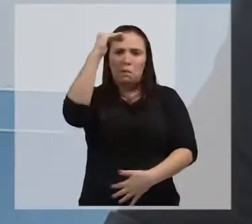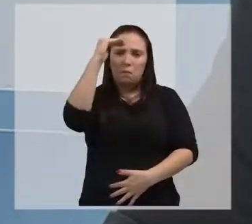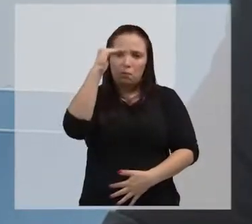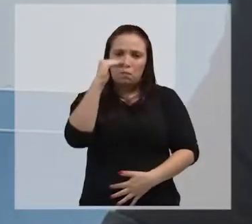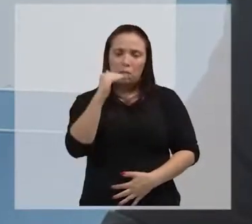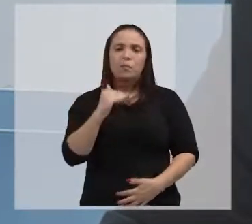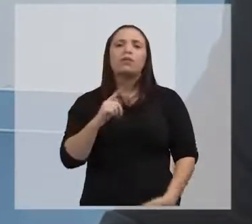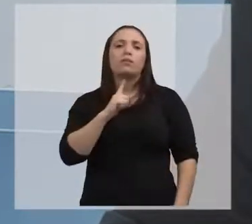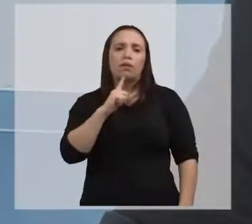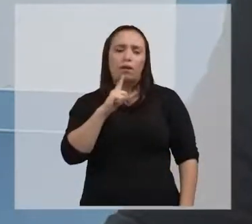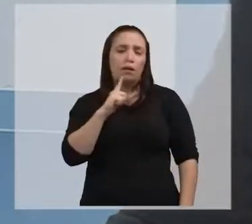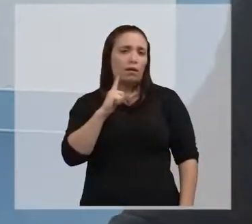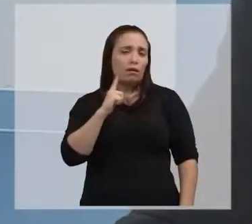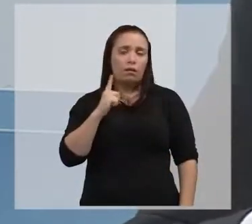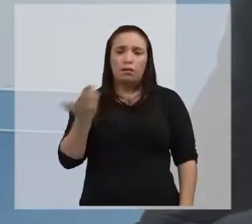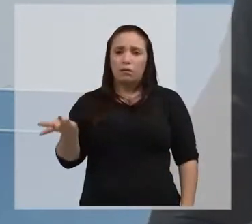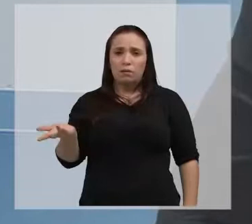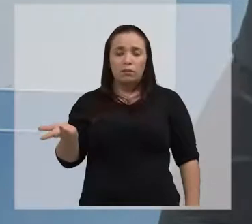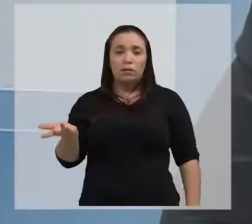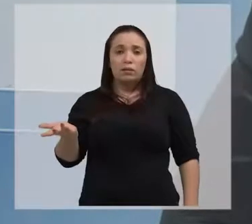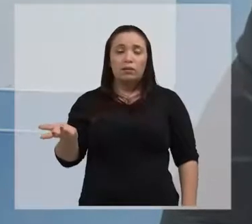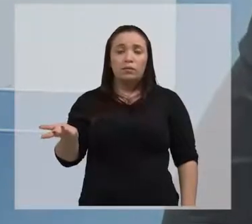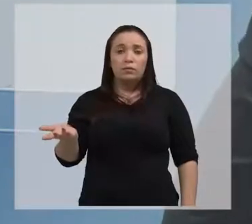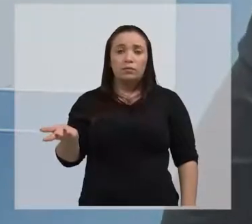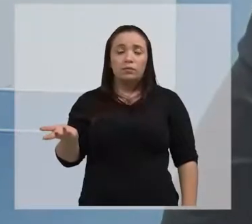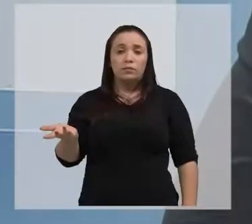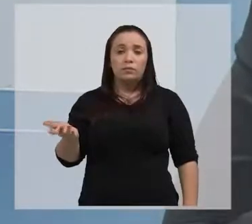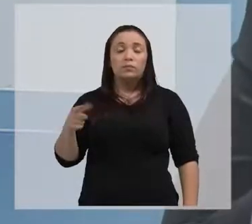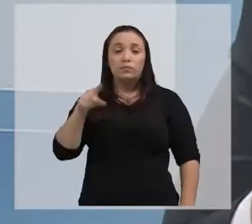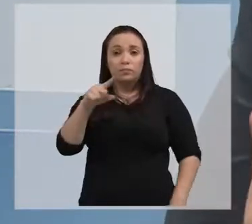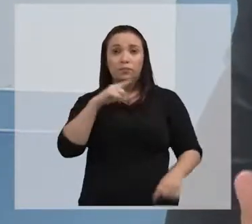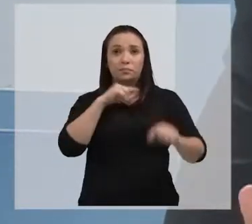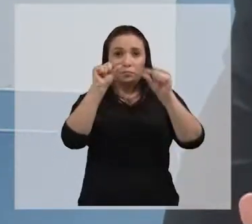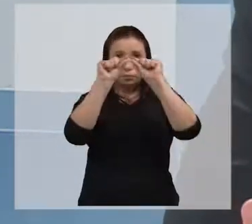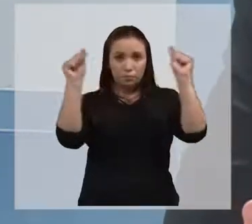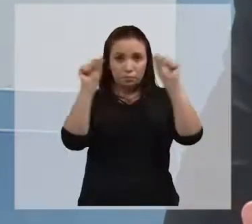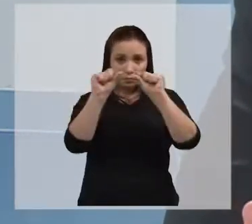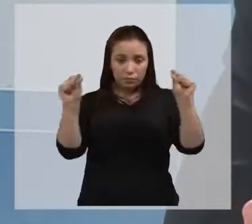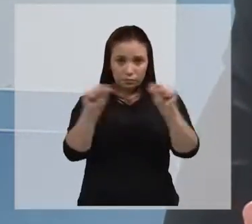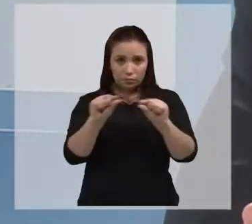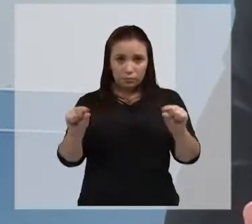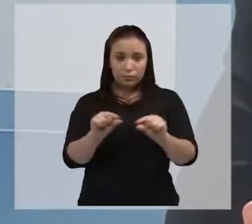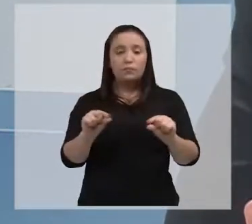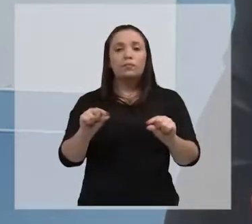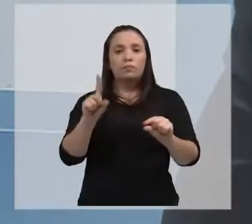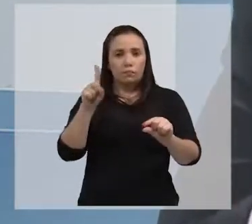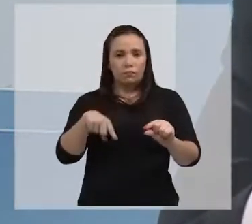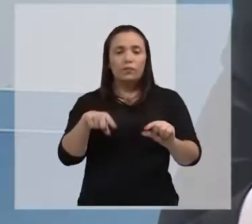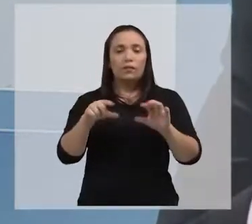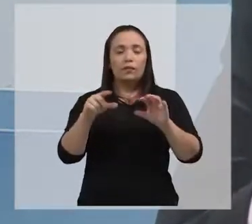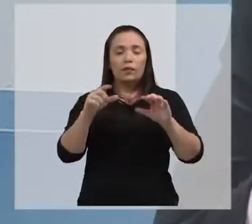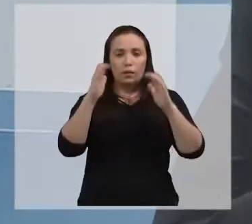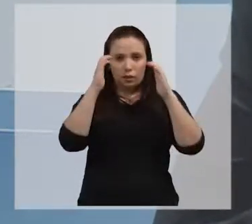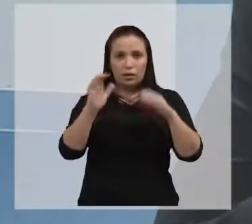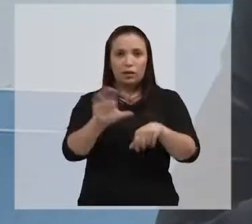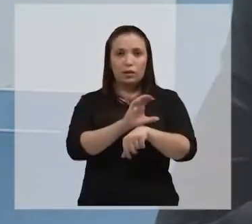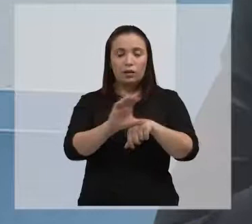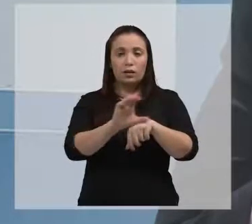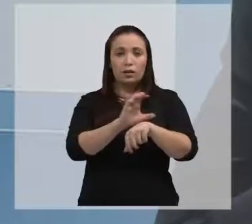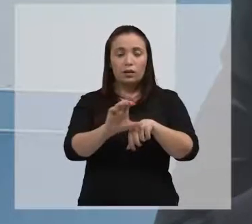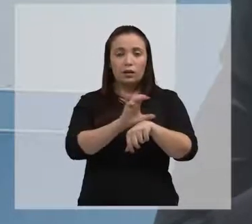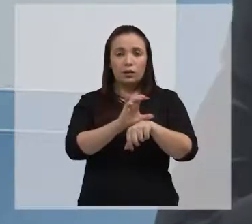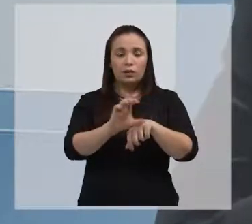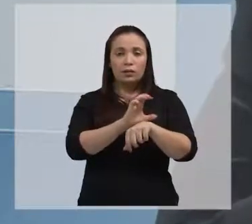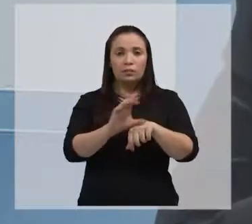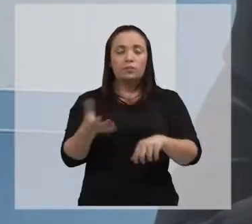5º, né? E é uma das cláusulas pétreas da nossa Constituição. Só são 5, o artigo 5º é